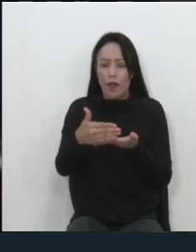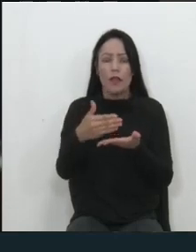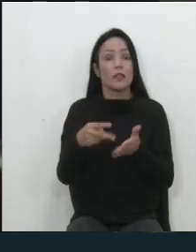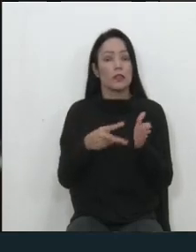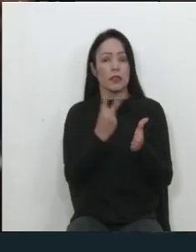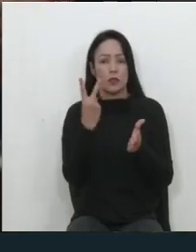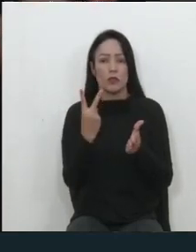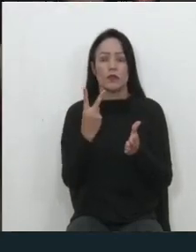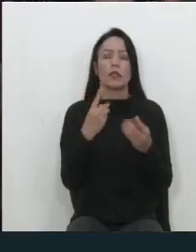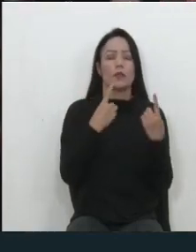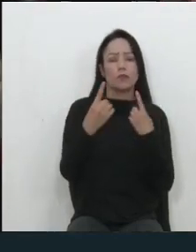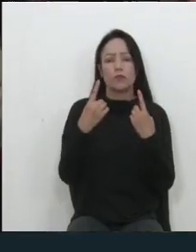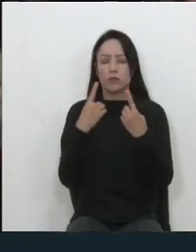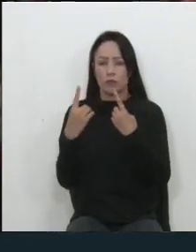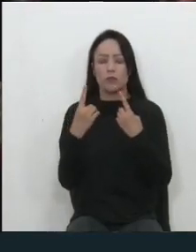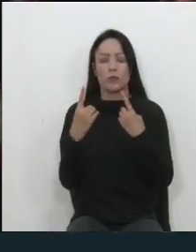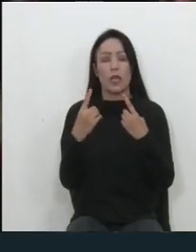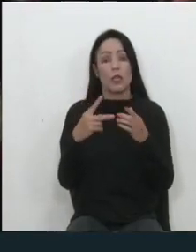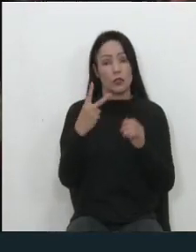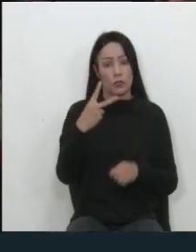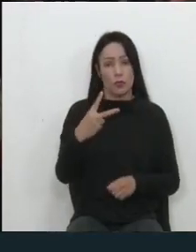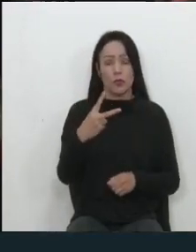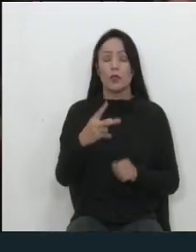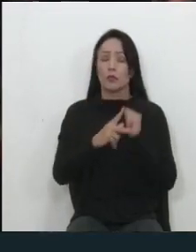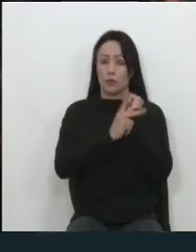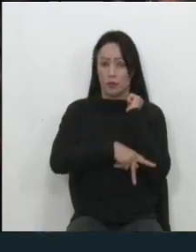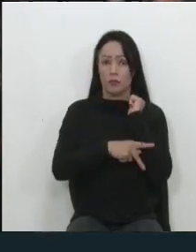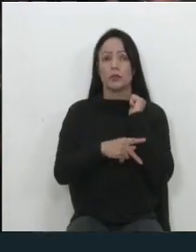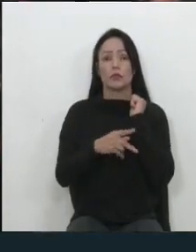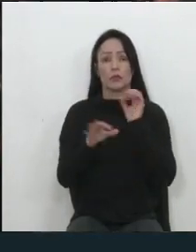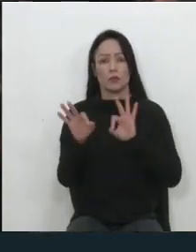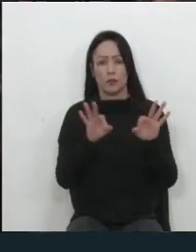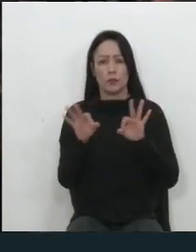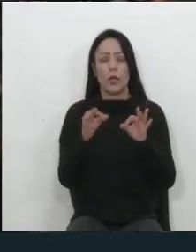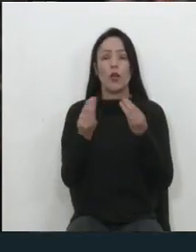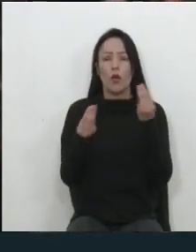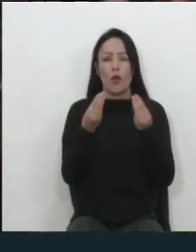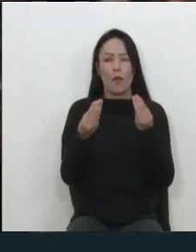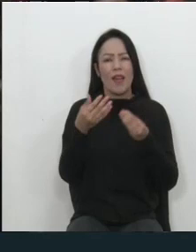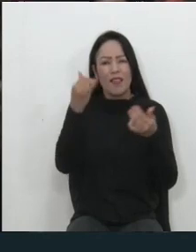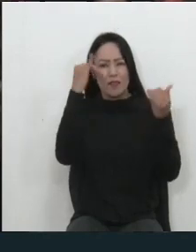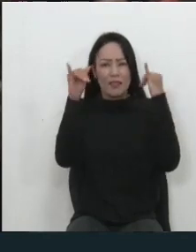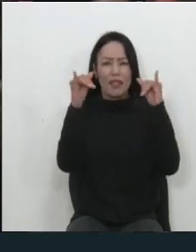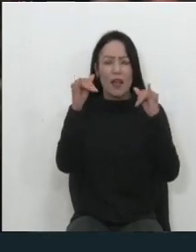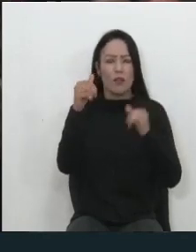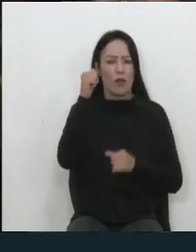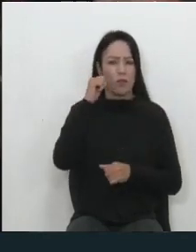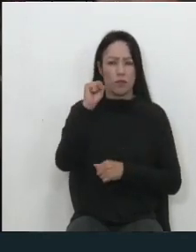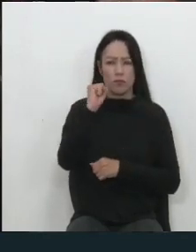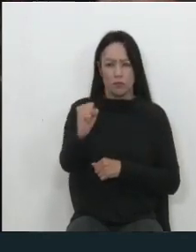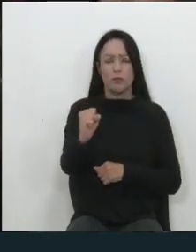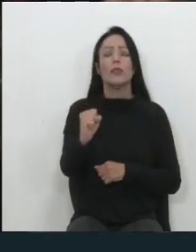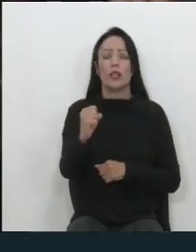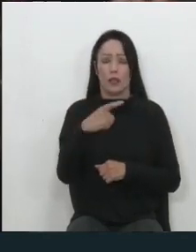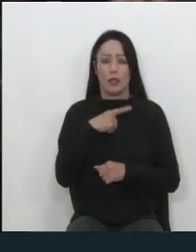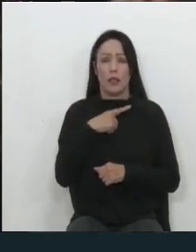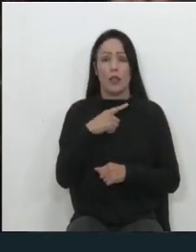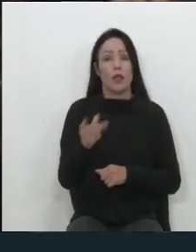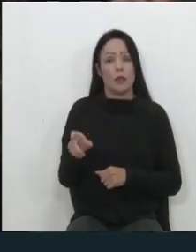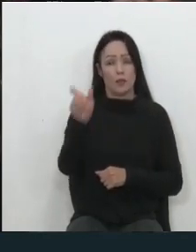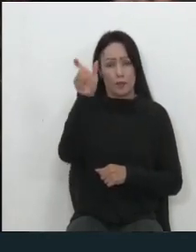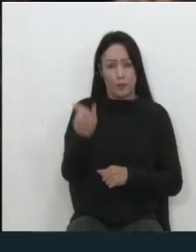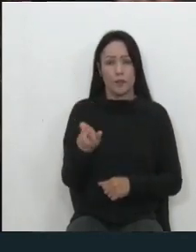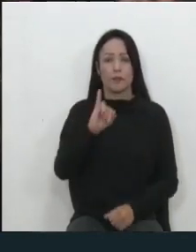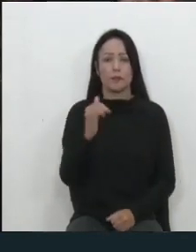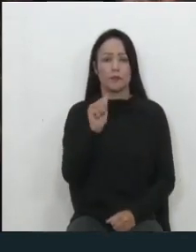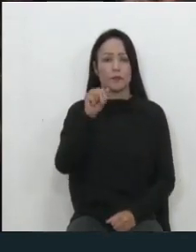discussão e votação. 2 projetos referem-se ao combate ao feminicídio, um deles aí de Janete Rocha Pietá, da vereadora Janete Rocha Pietá, e